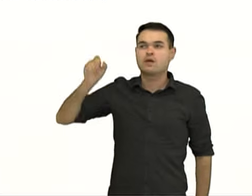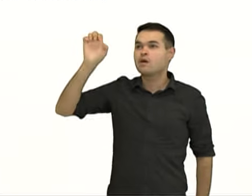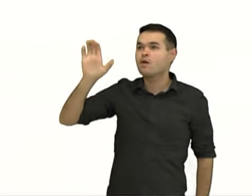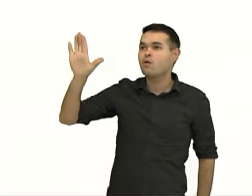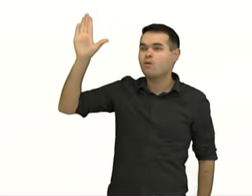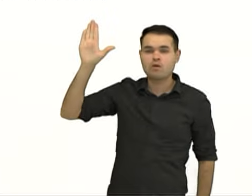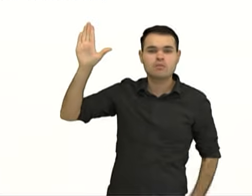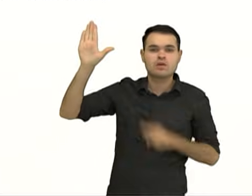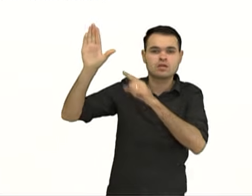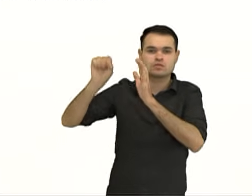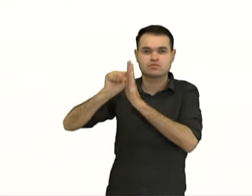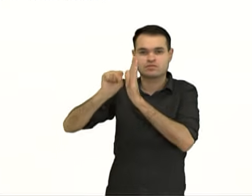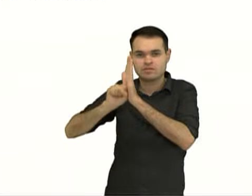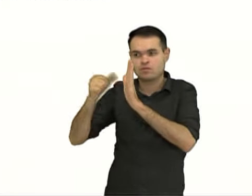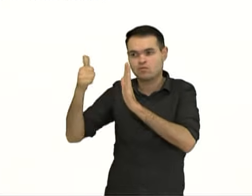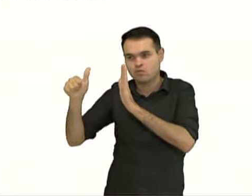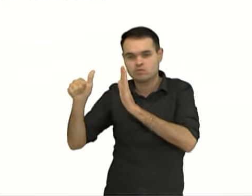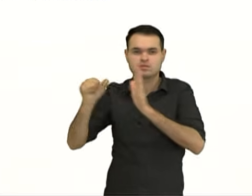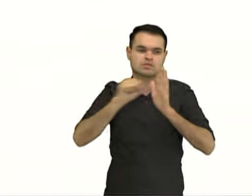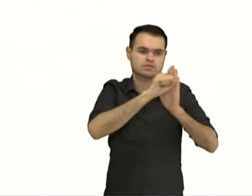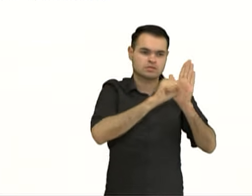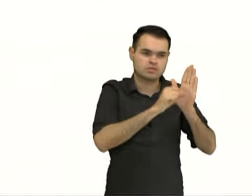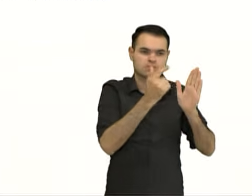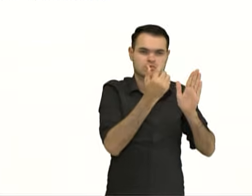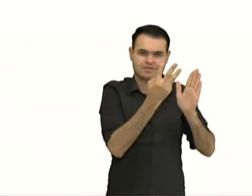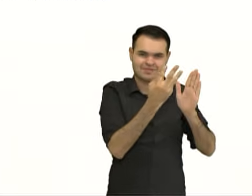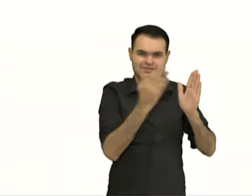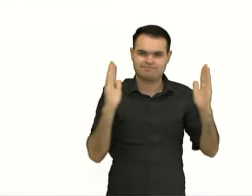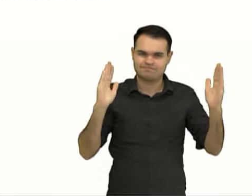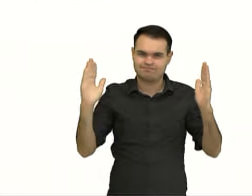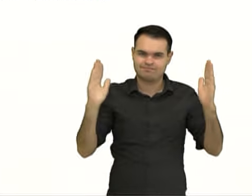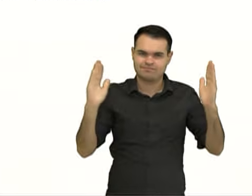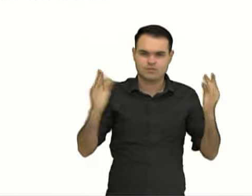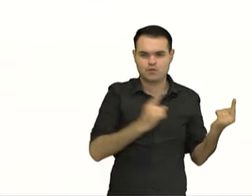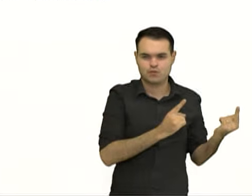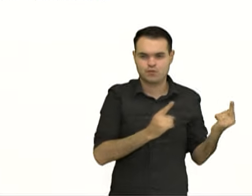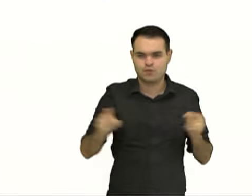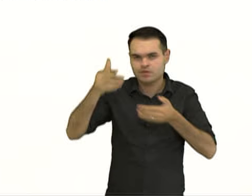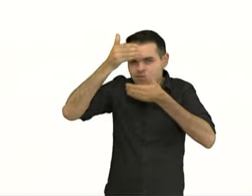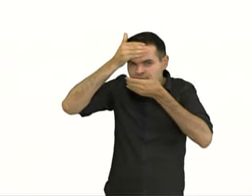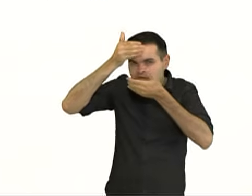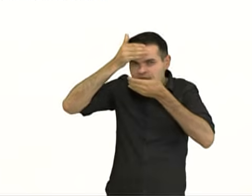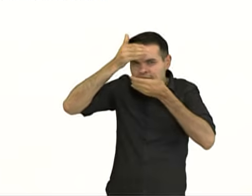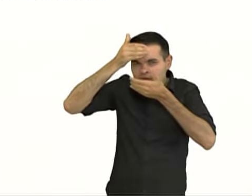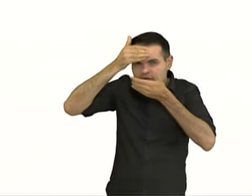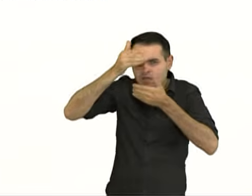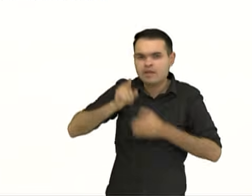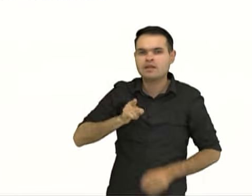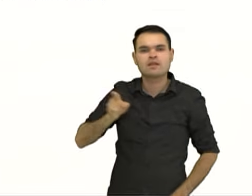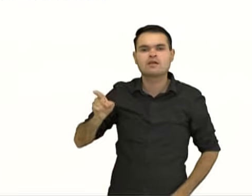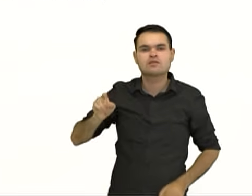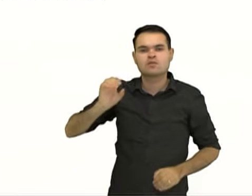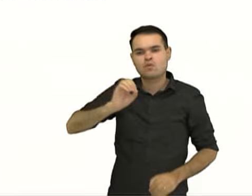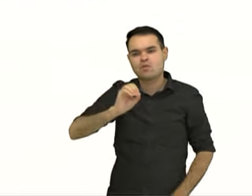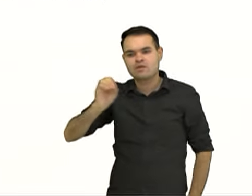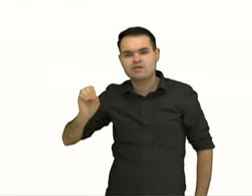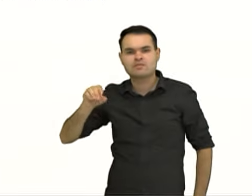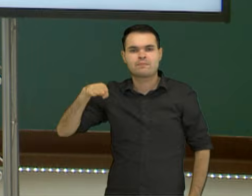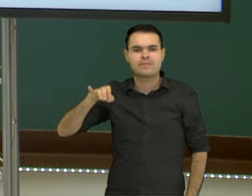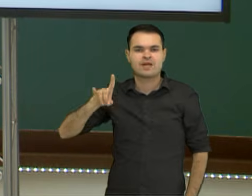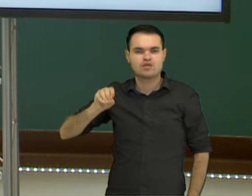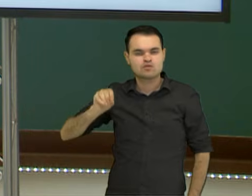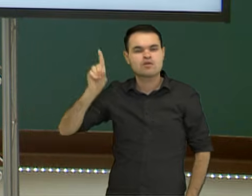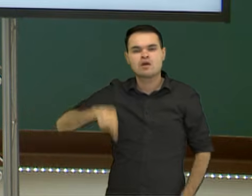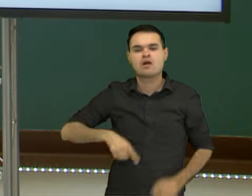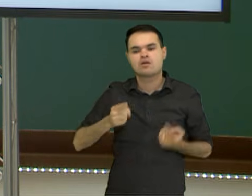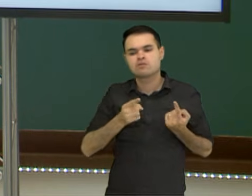Europa entre os séculos 11 e 13 a fim de combater os muçulmanos no Oriente Médio e retomar o